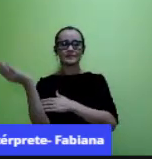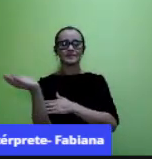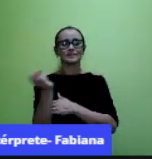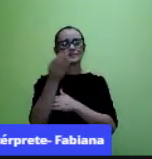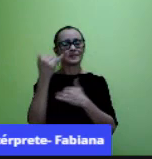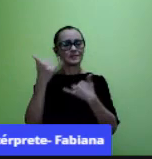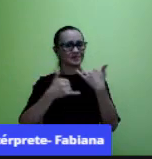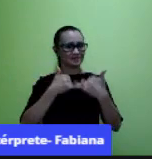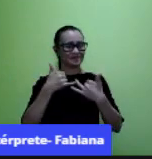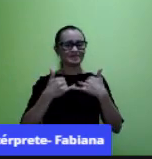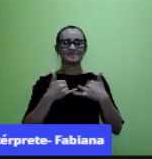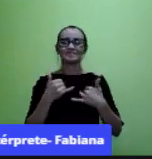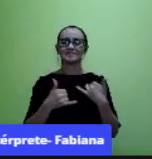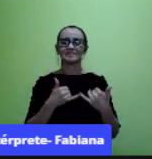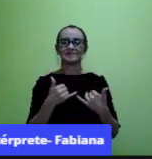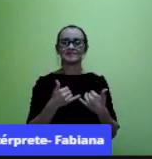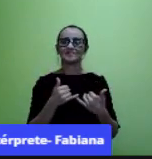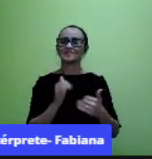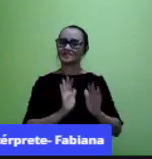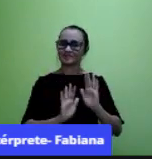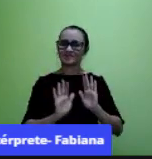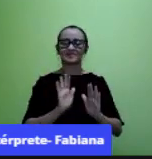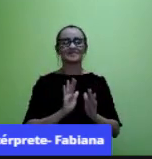sem quebrar, né?